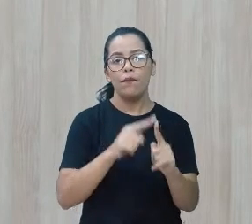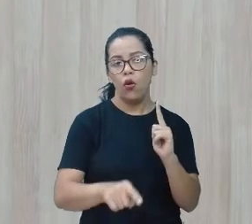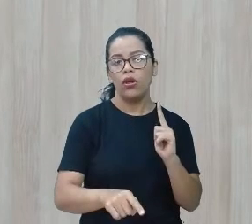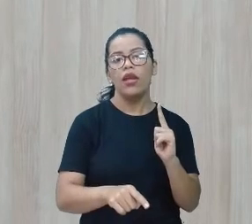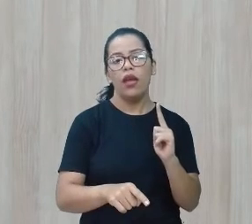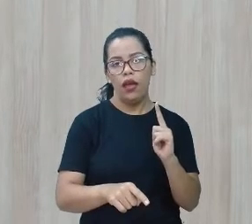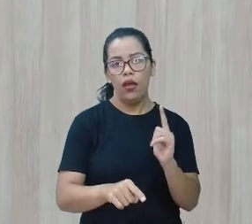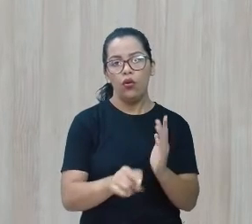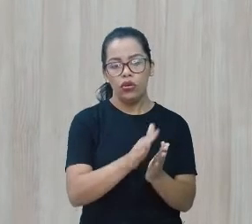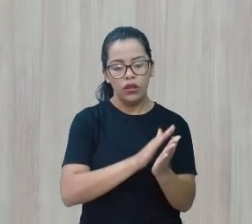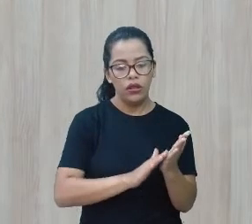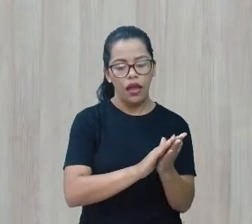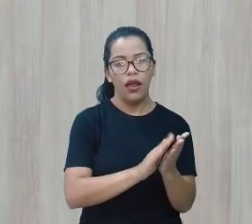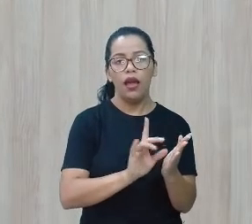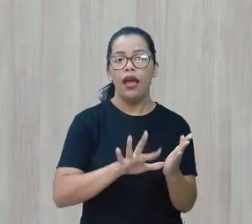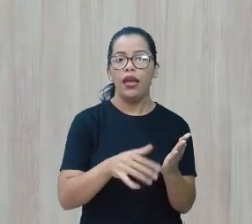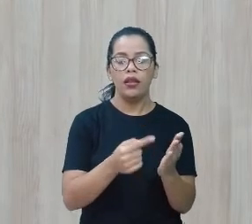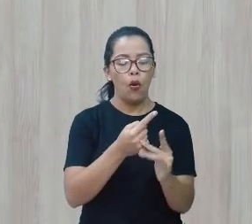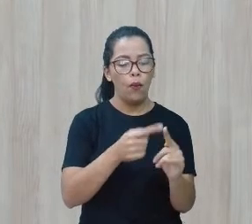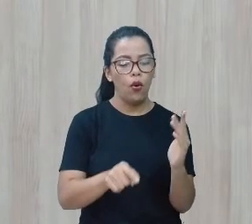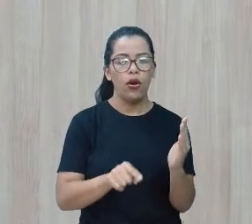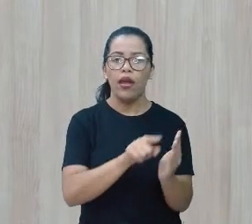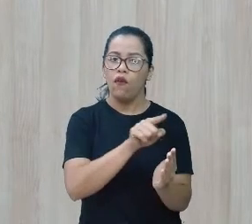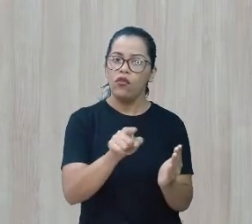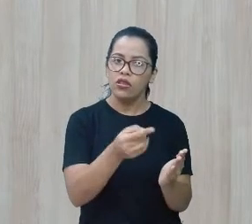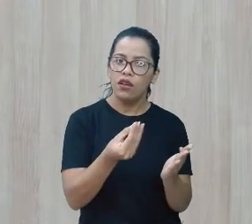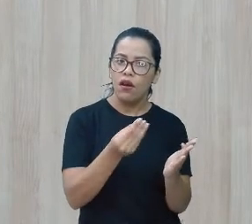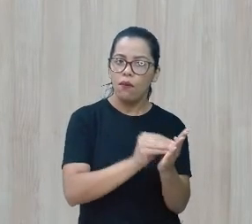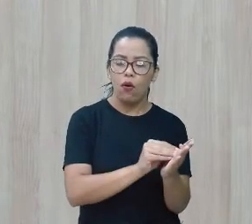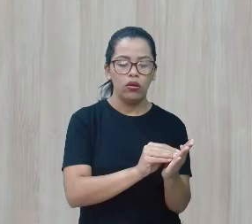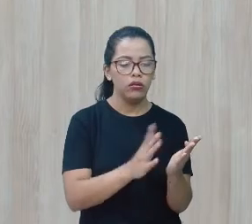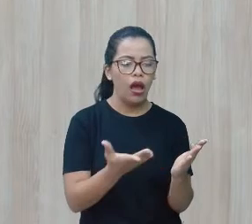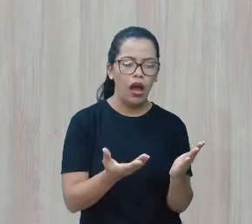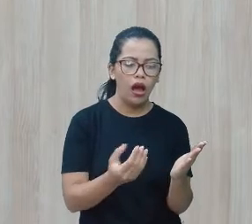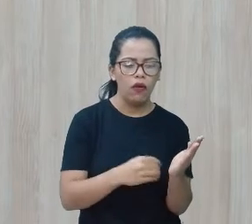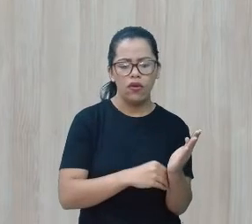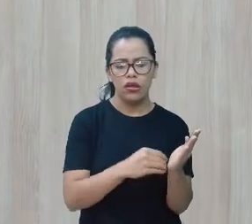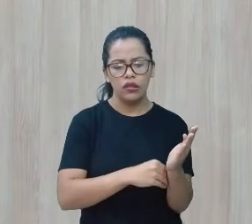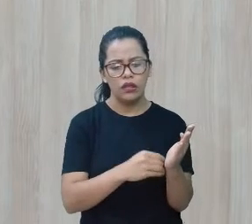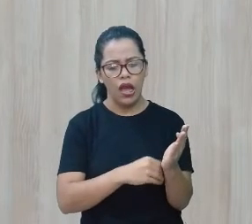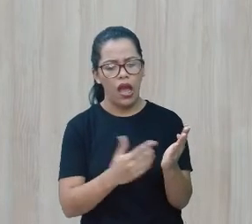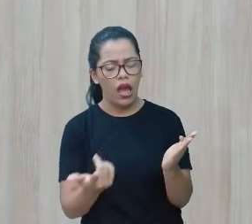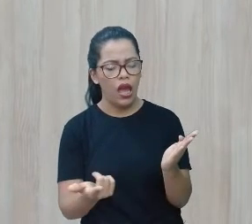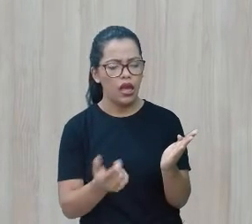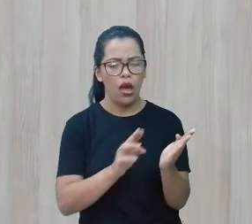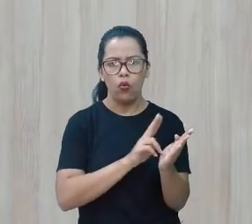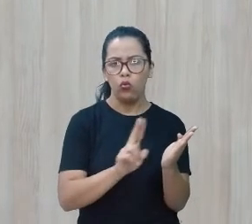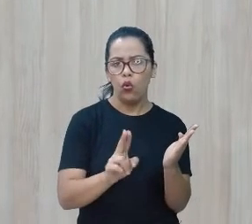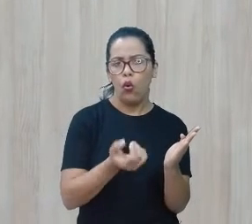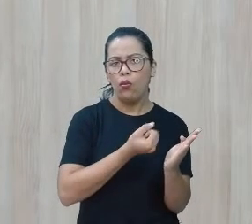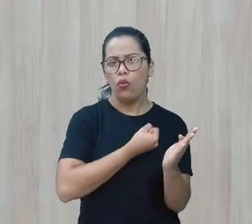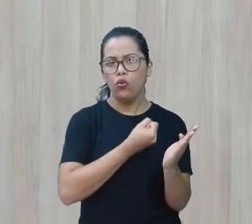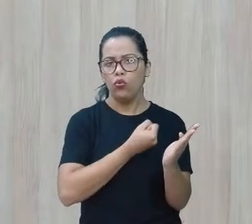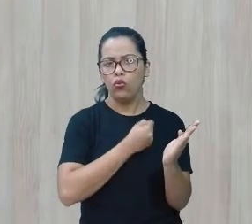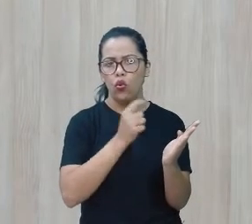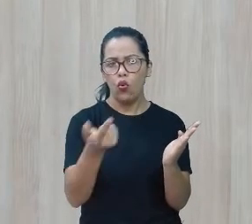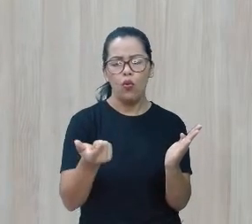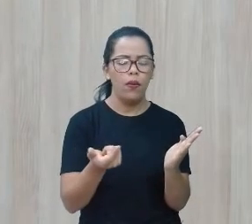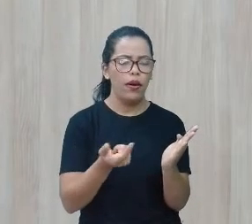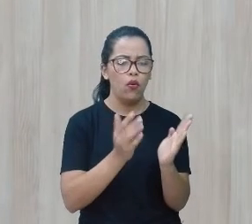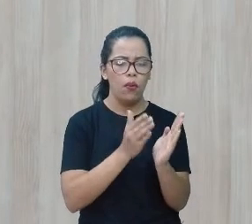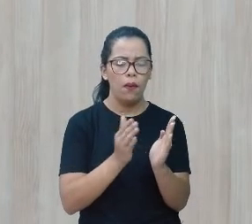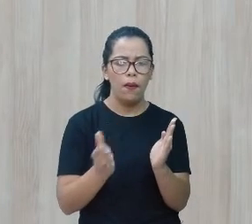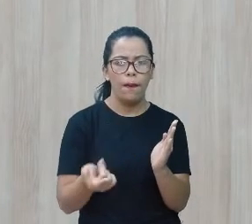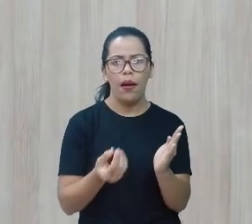esse bloqueio de tela é um bloqueio que você vai colocar lá uma sequência, um nome, um número, né? Uma sequência de